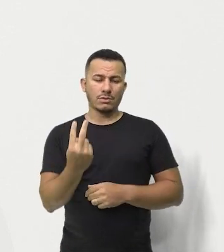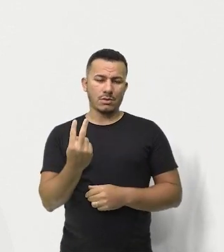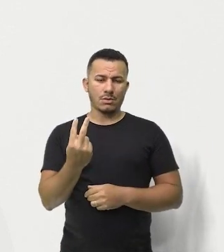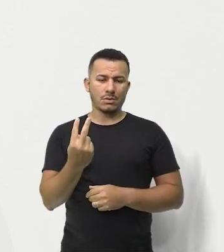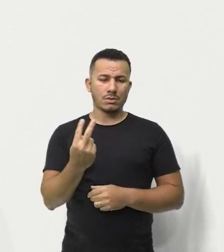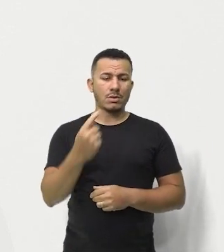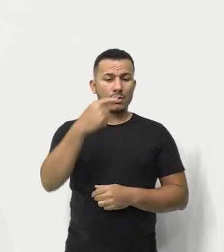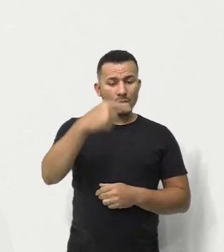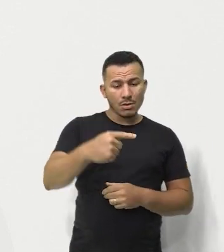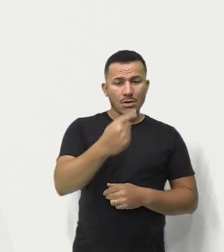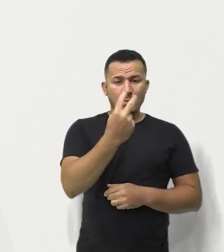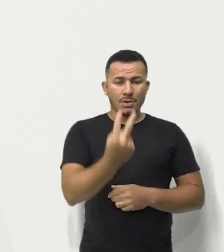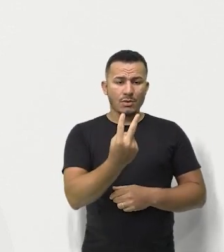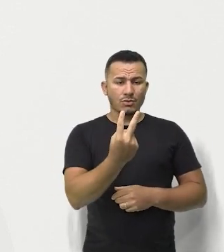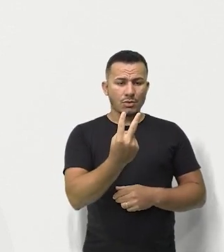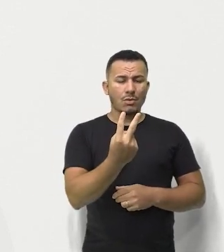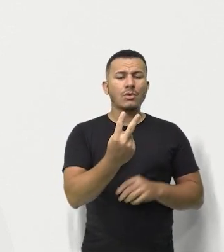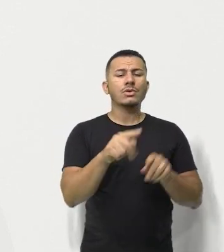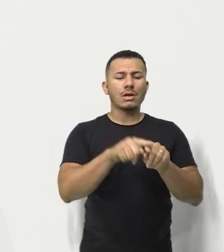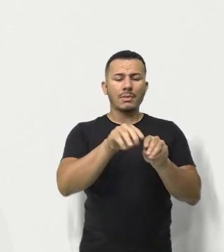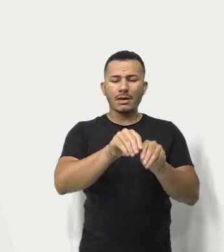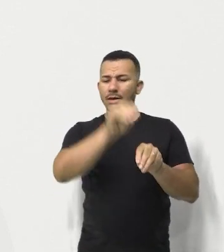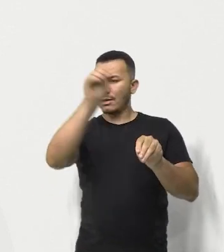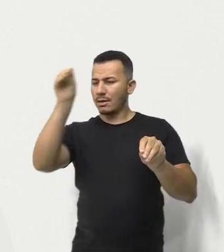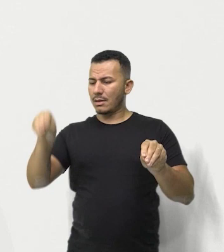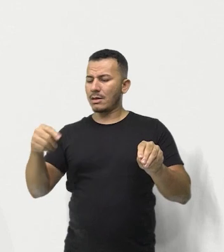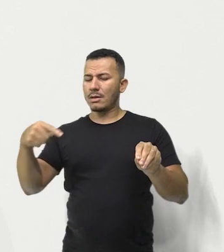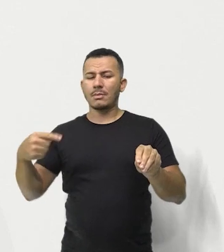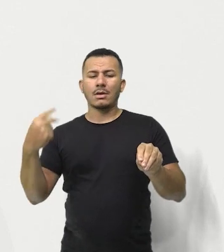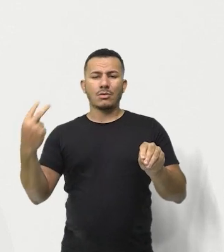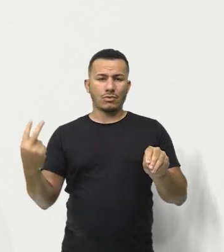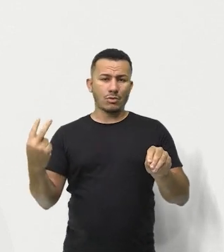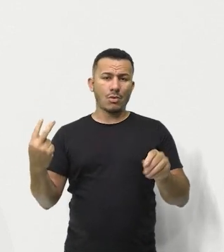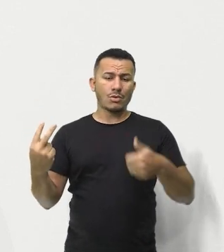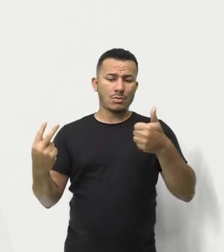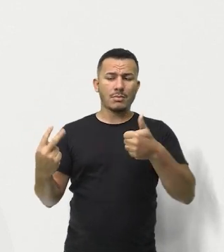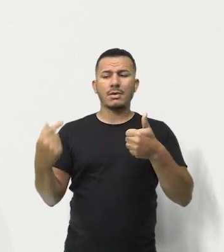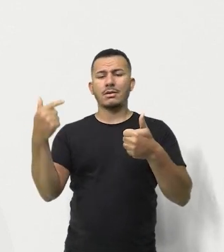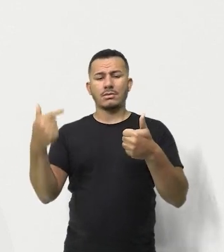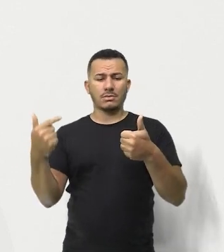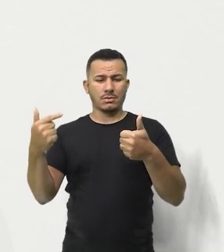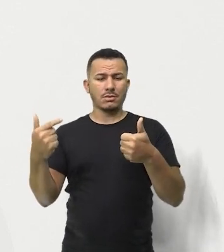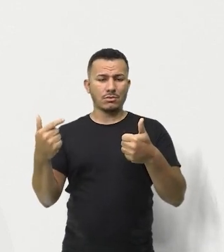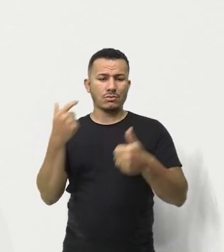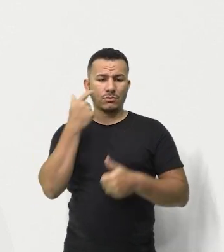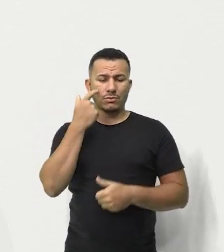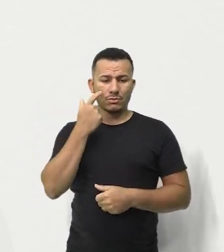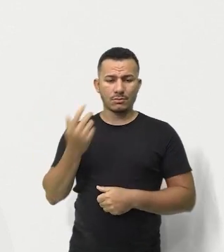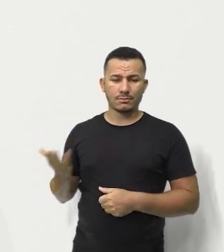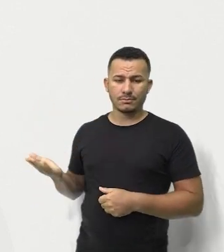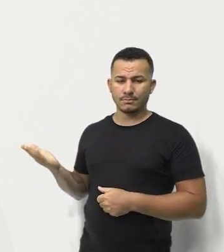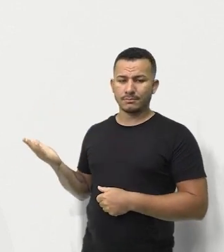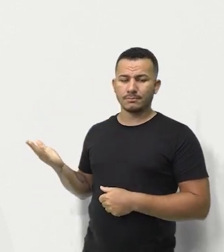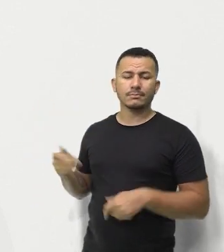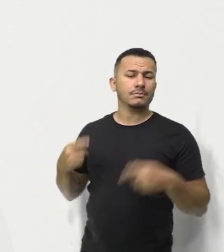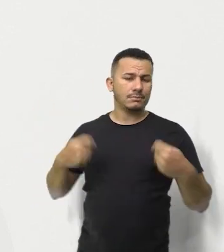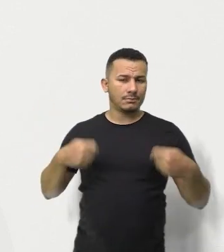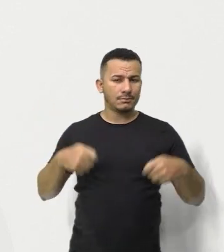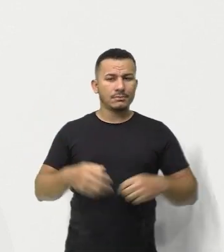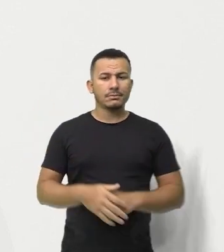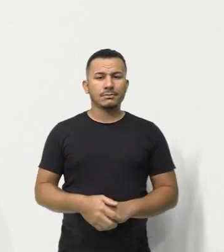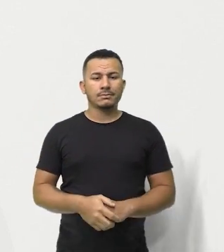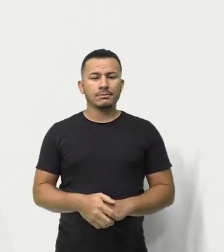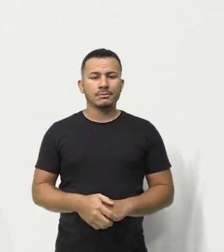eu apliquei o inverso. Se eu aplico o inverso, esse inverso tem que ser aplicado tanto no primeiro, olha o